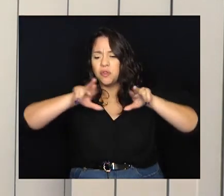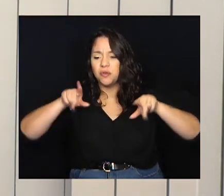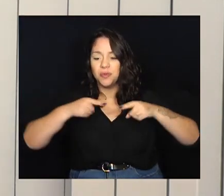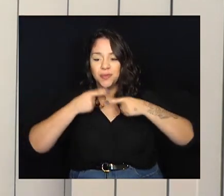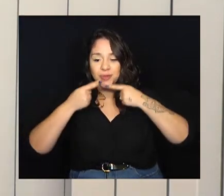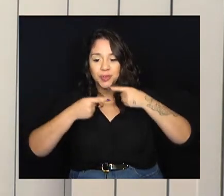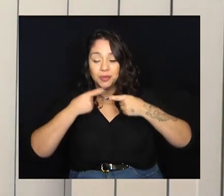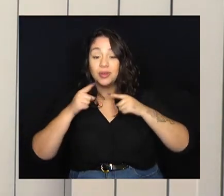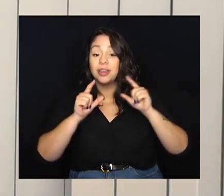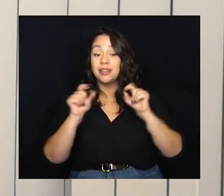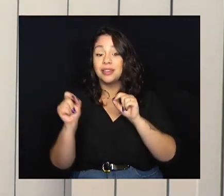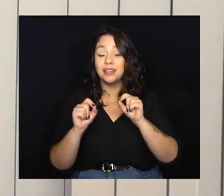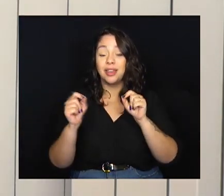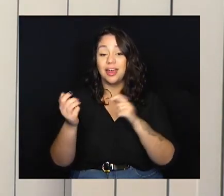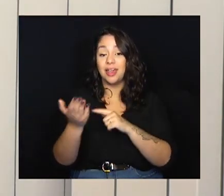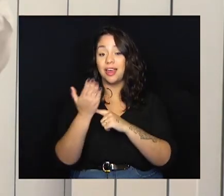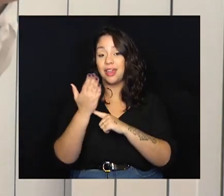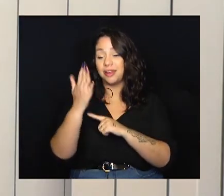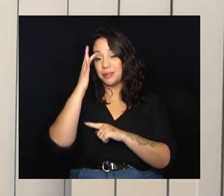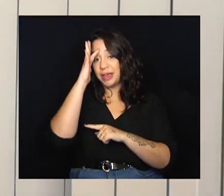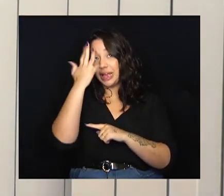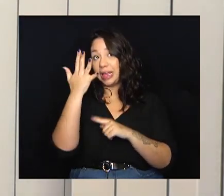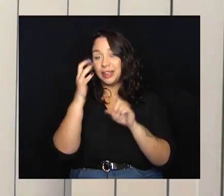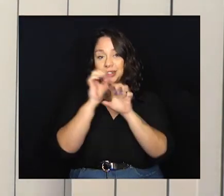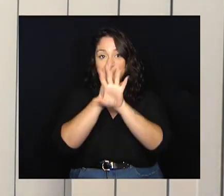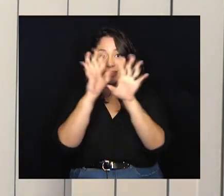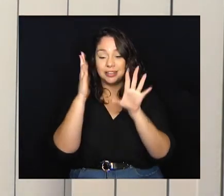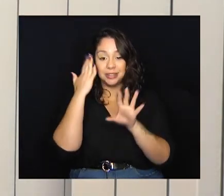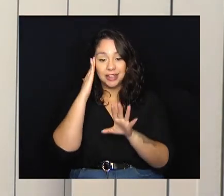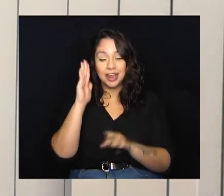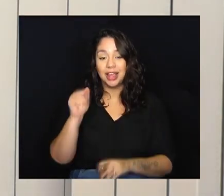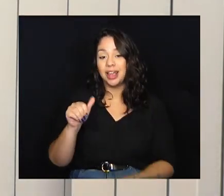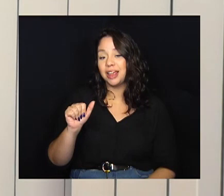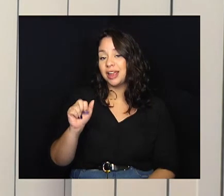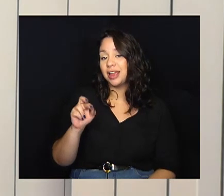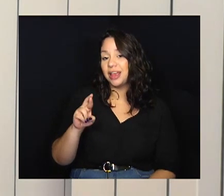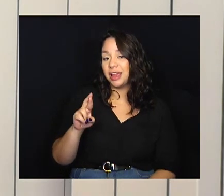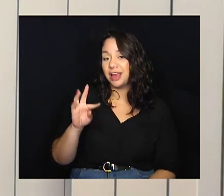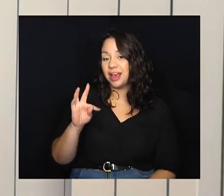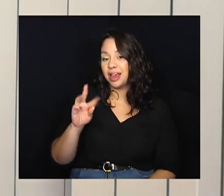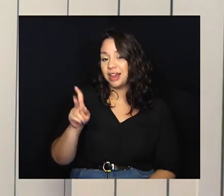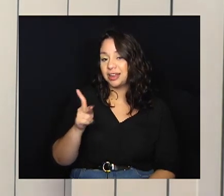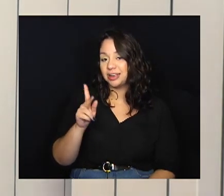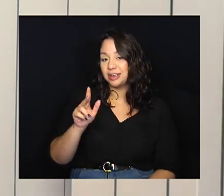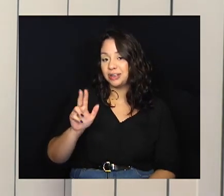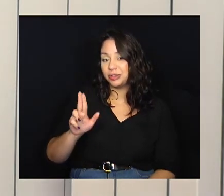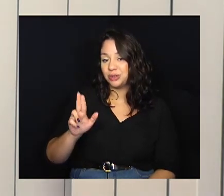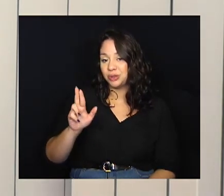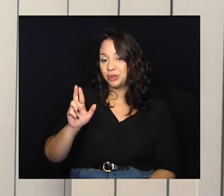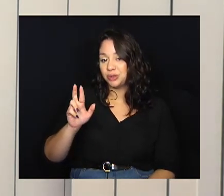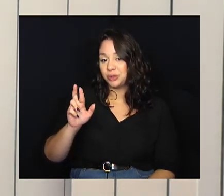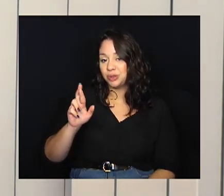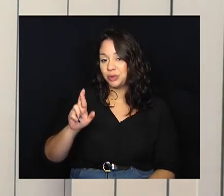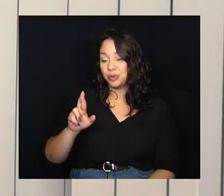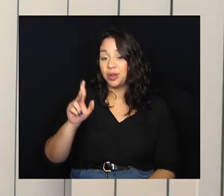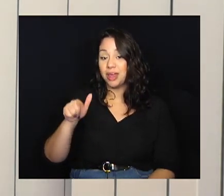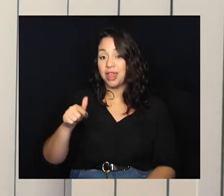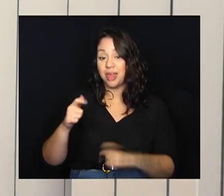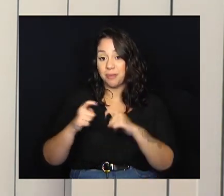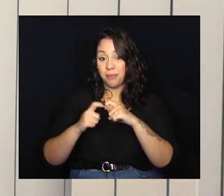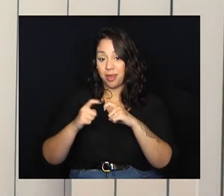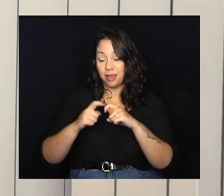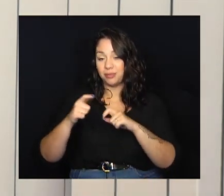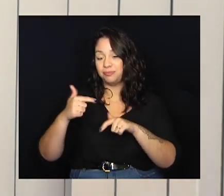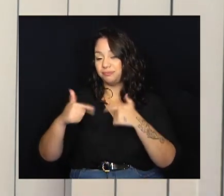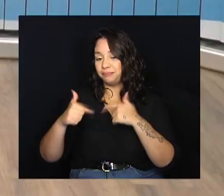e quem vai nos ajudar a resolvê-los é o Arthur Arena esférico ele que é médico com atuação em